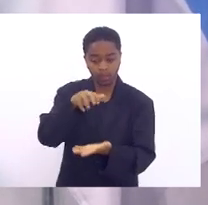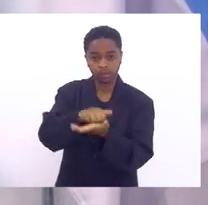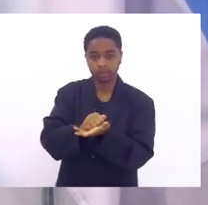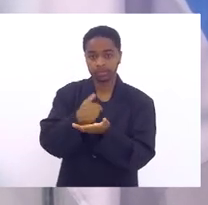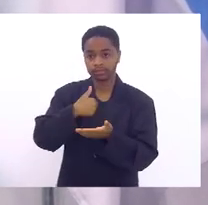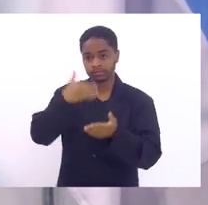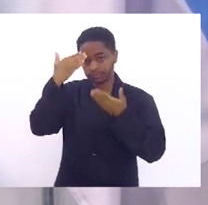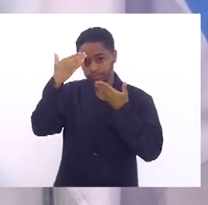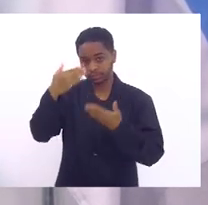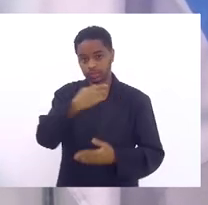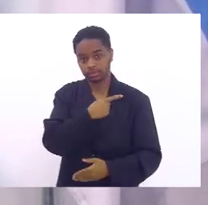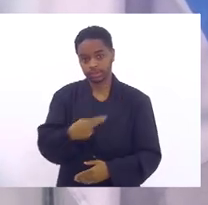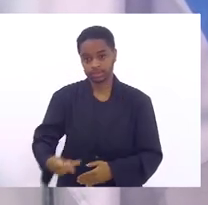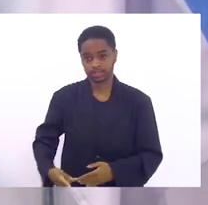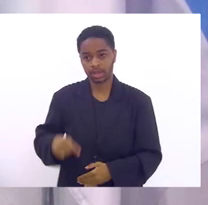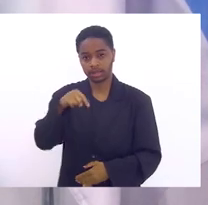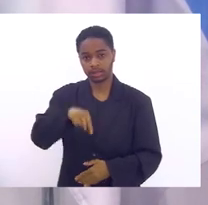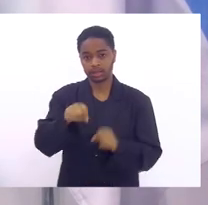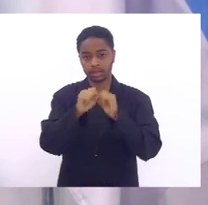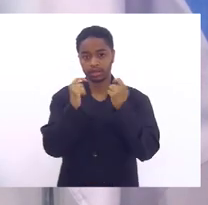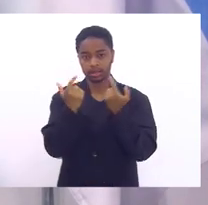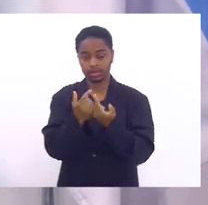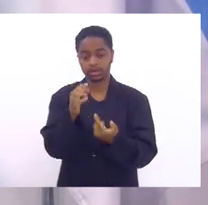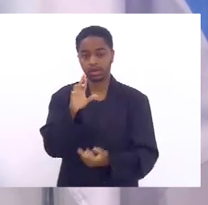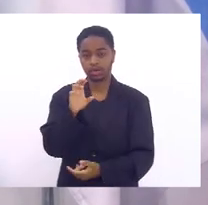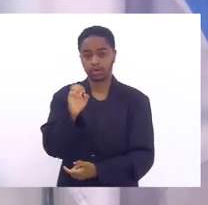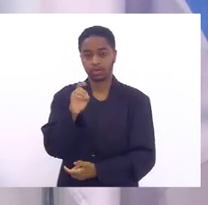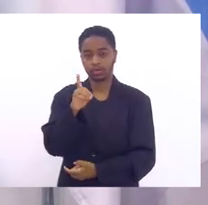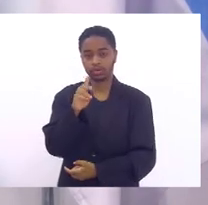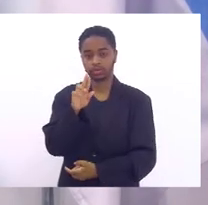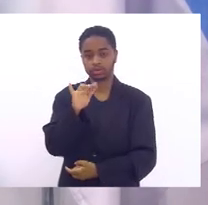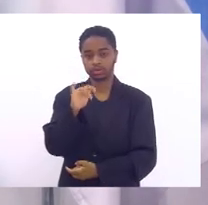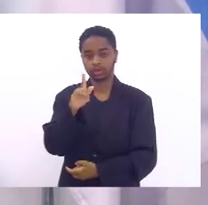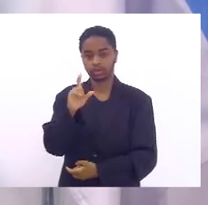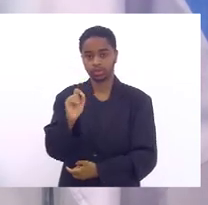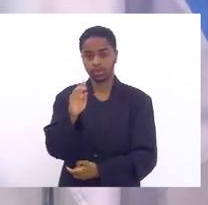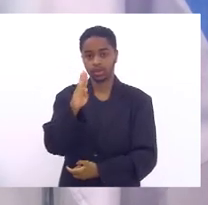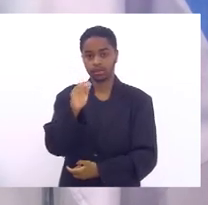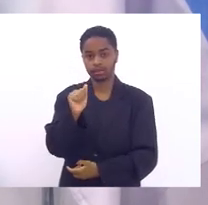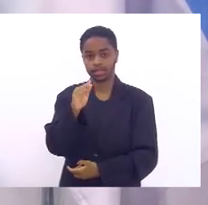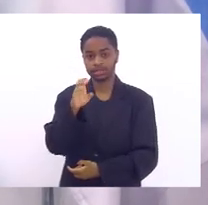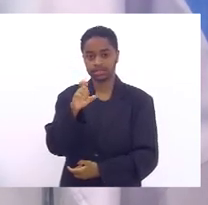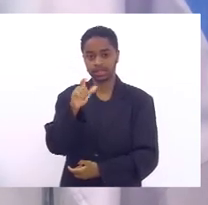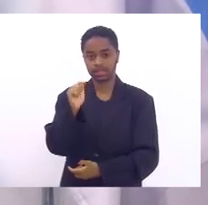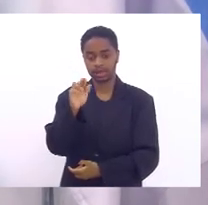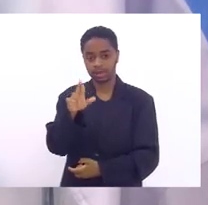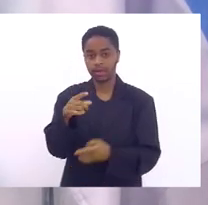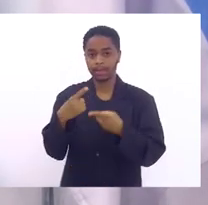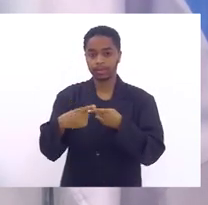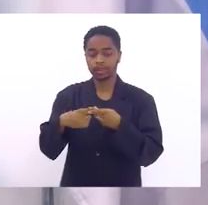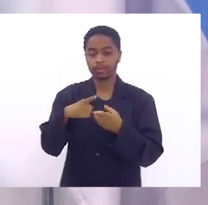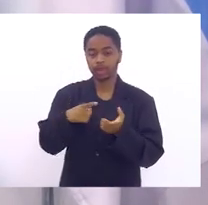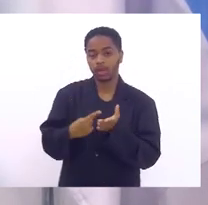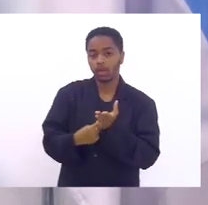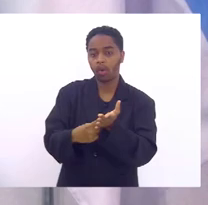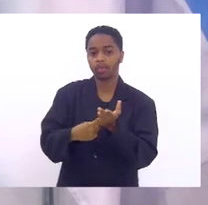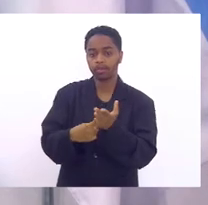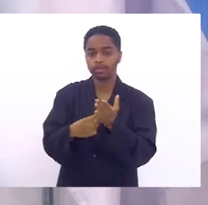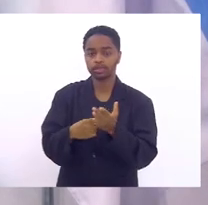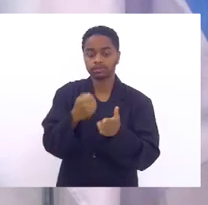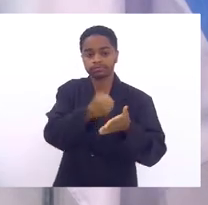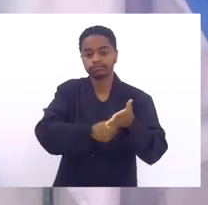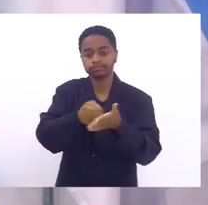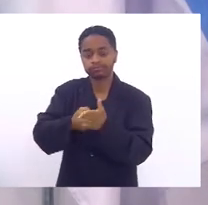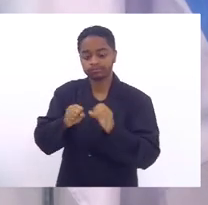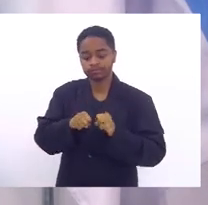agradecimento ao presidente da casa Rodrigo Bacelar por ter apostado e se comprometido com a luta em defesa das mulheres